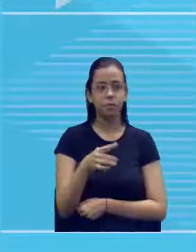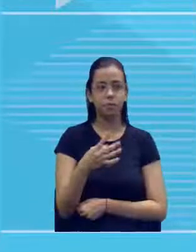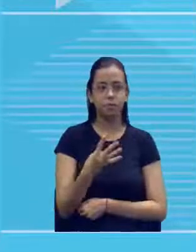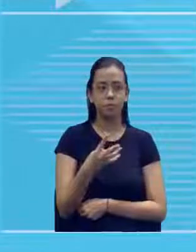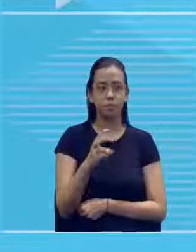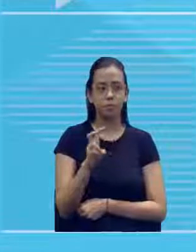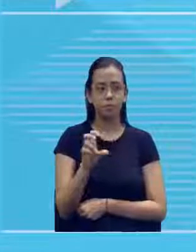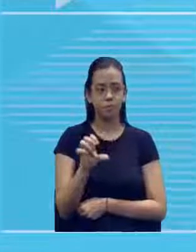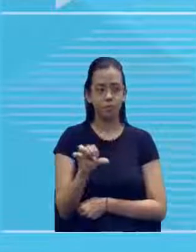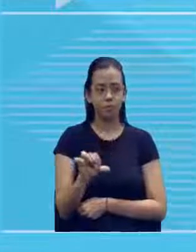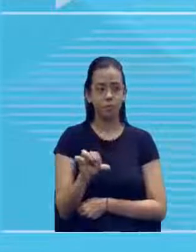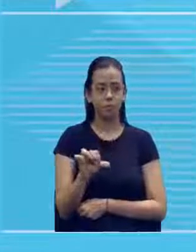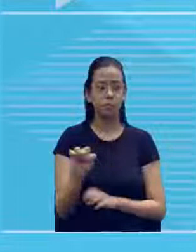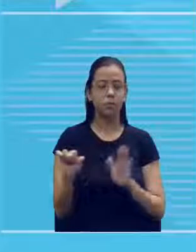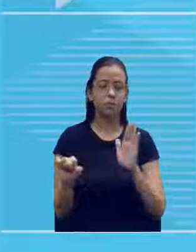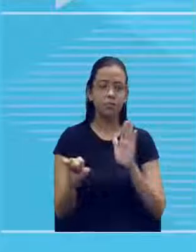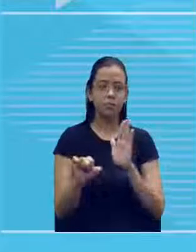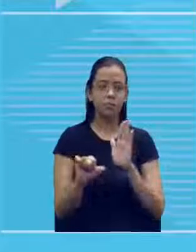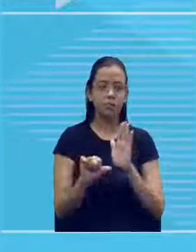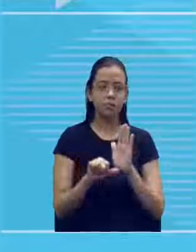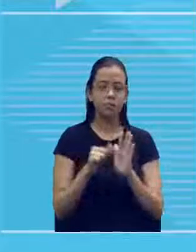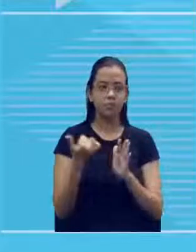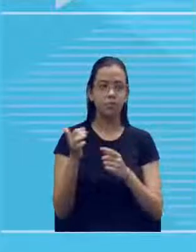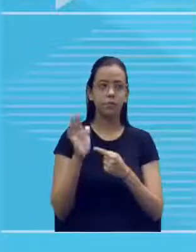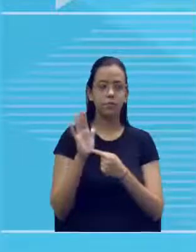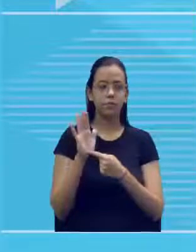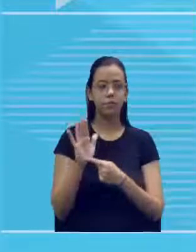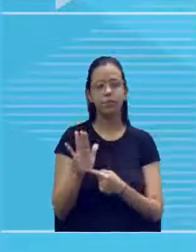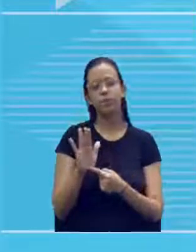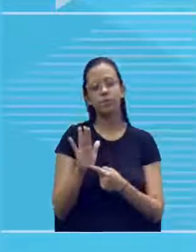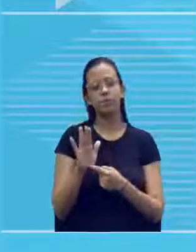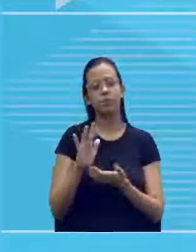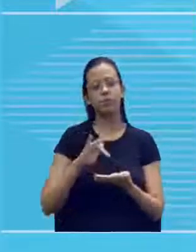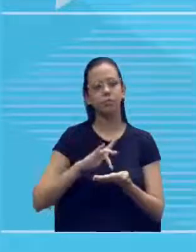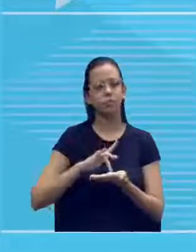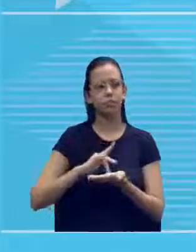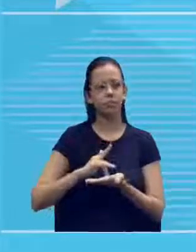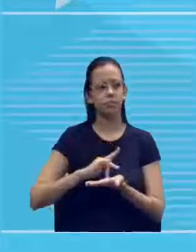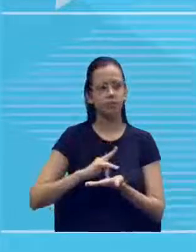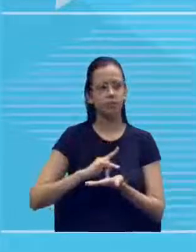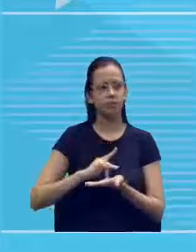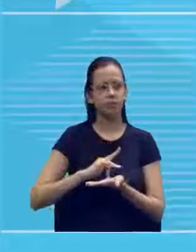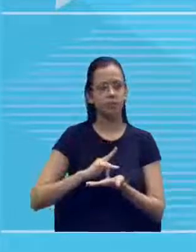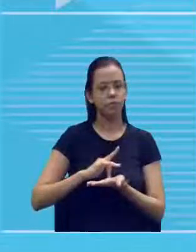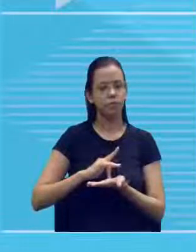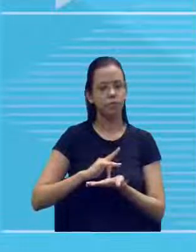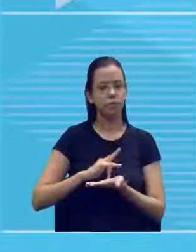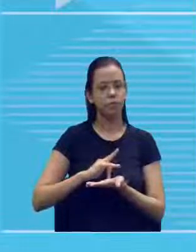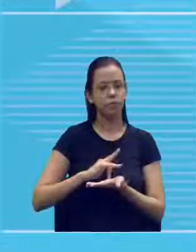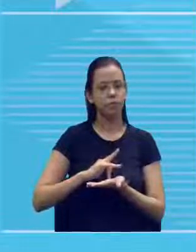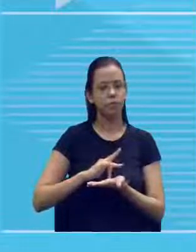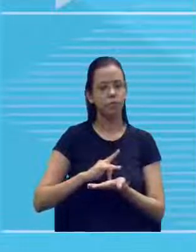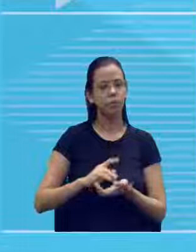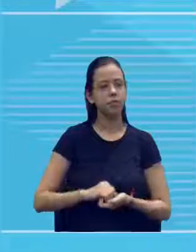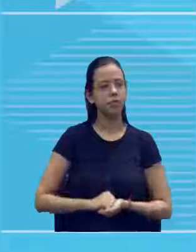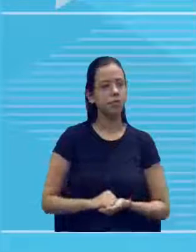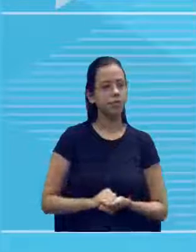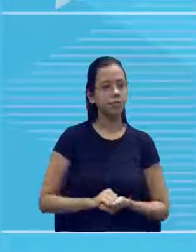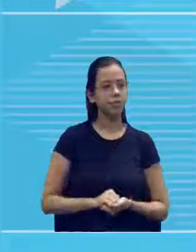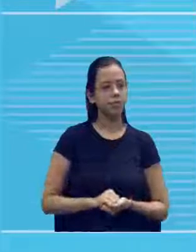1459, a primeira manifestação de dança, entre aspas, né, considerada como